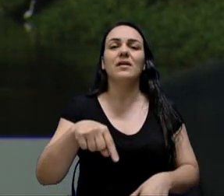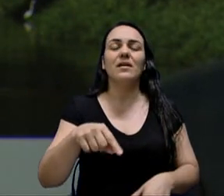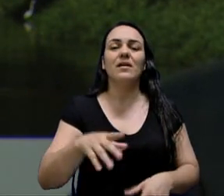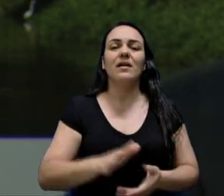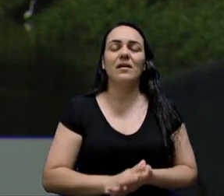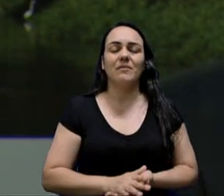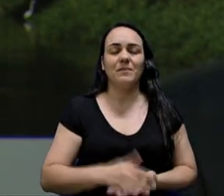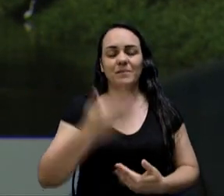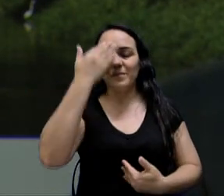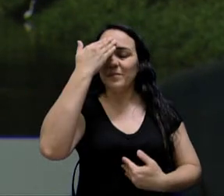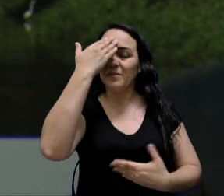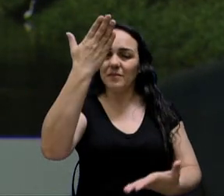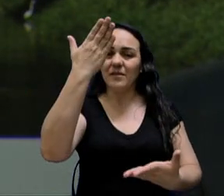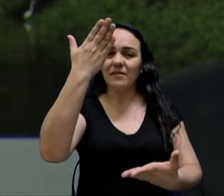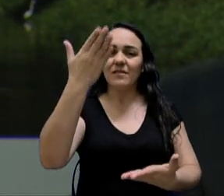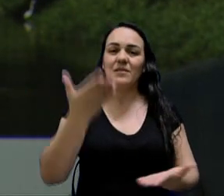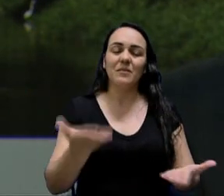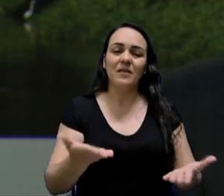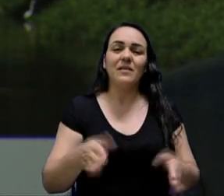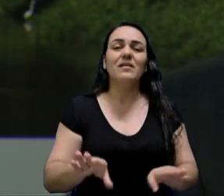Isaura, obrigado por ter vindo.